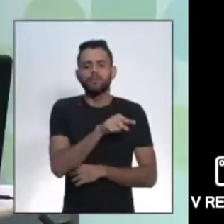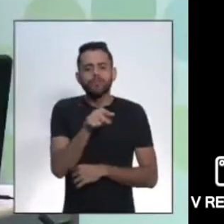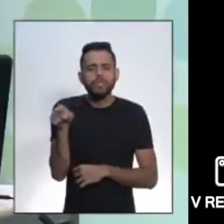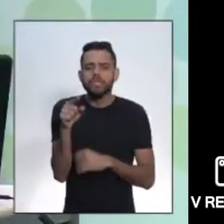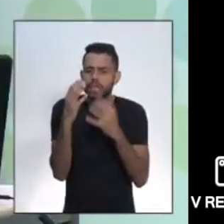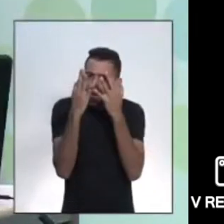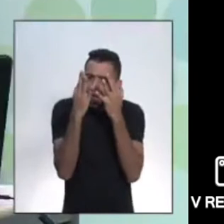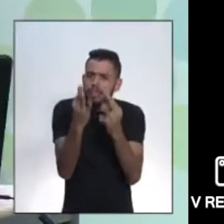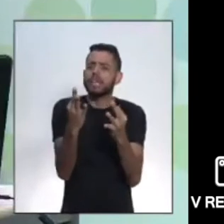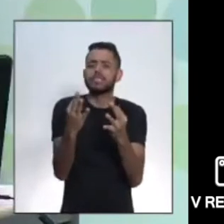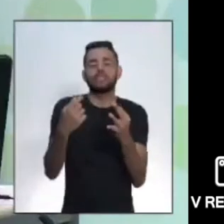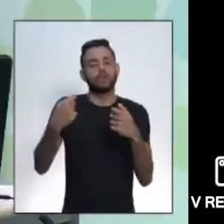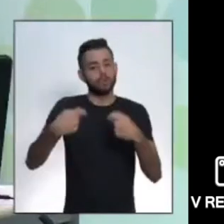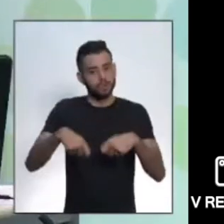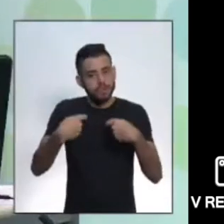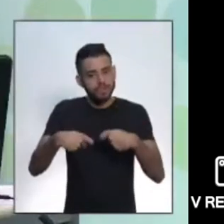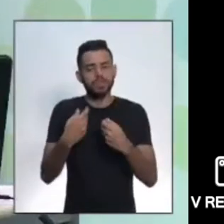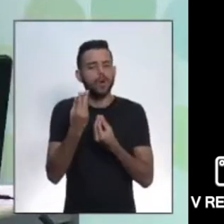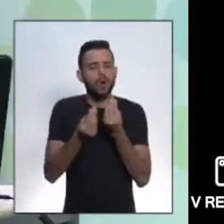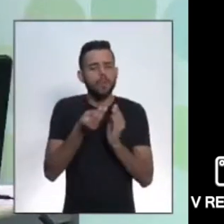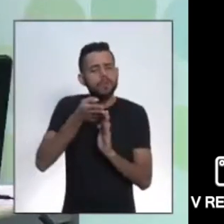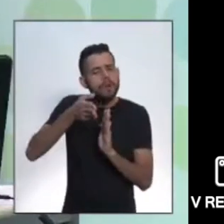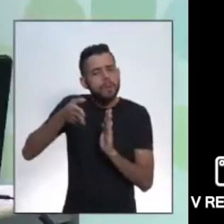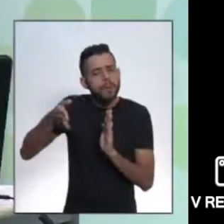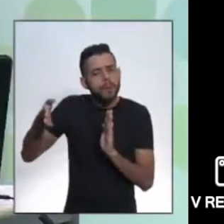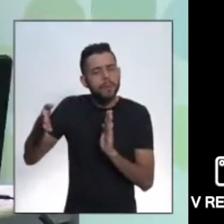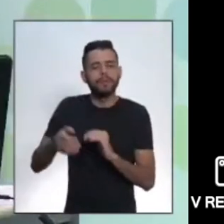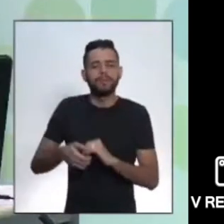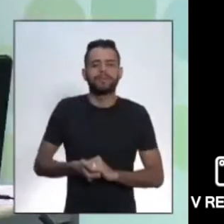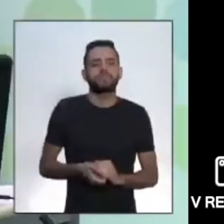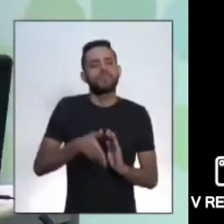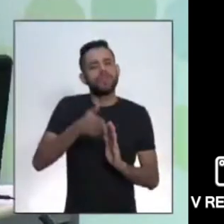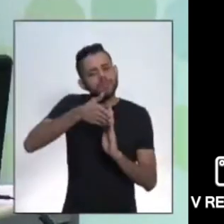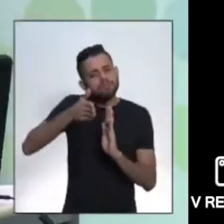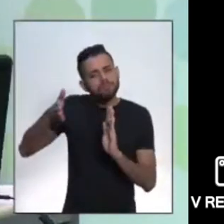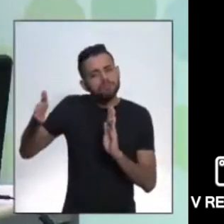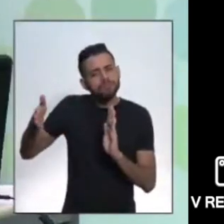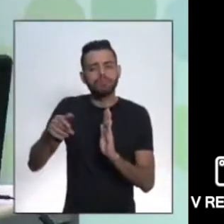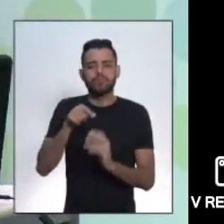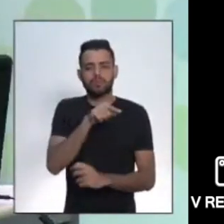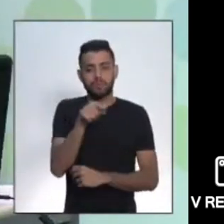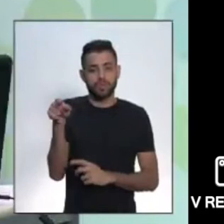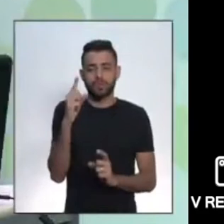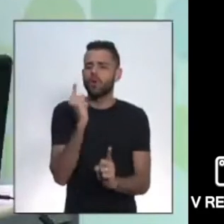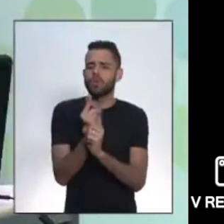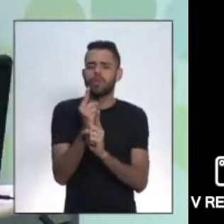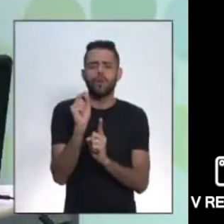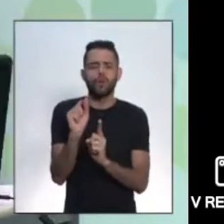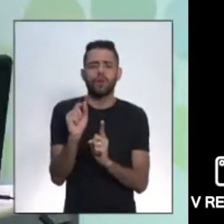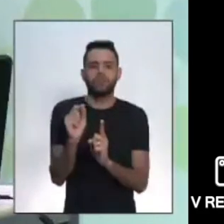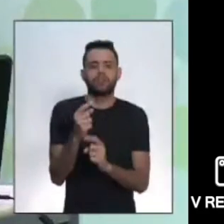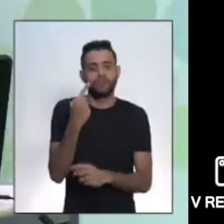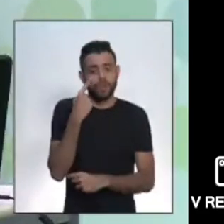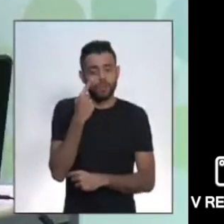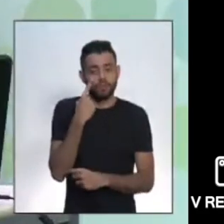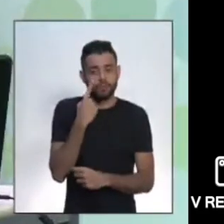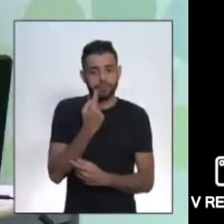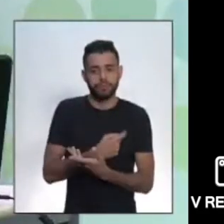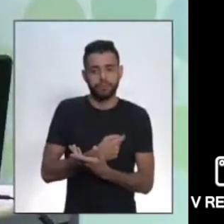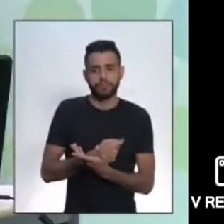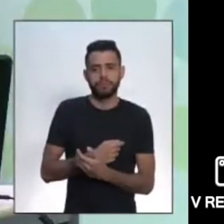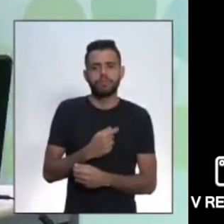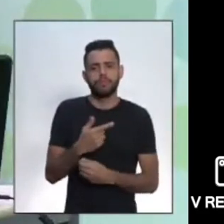bem atenção nesse tipo de sequência. Nesse tipo de sequência que vocês vão encontrar, olhem o seguinte, passa o